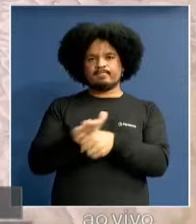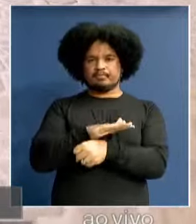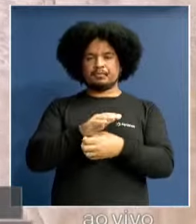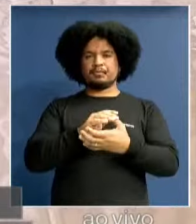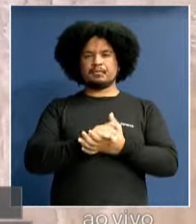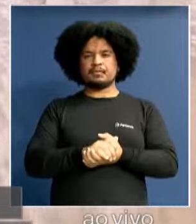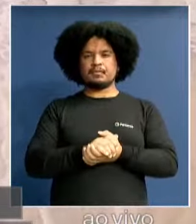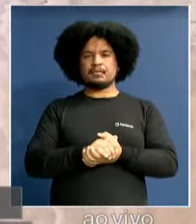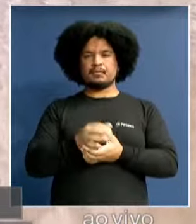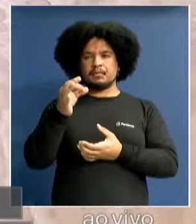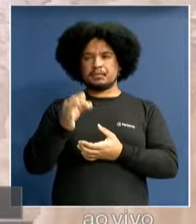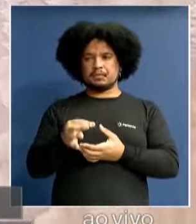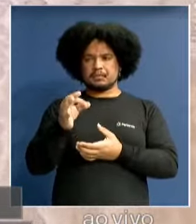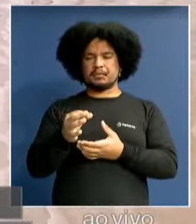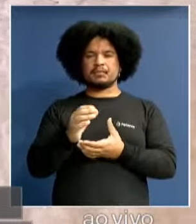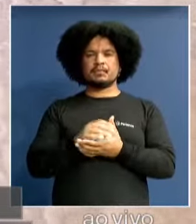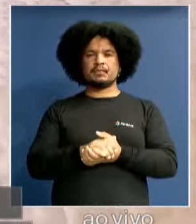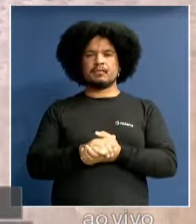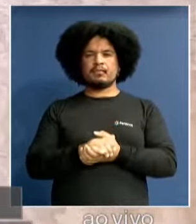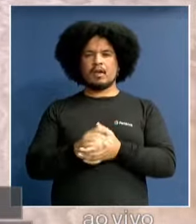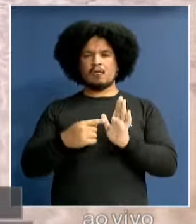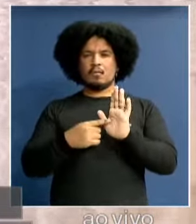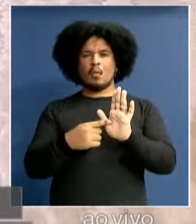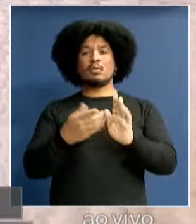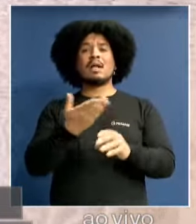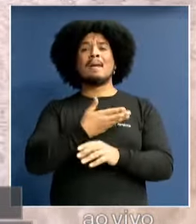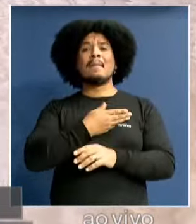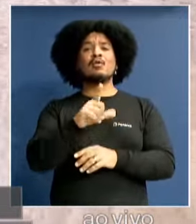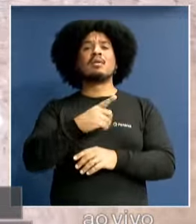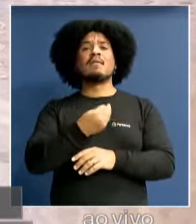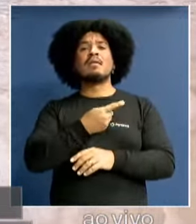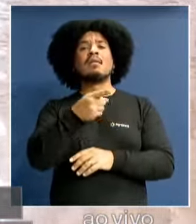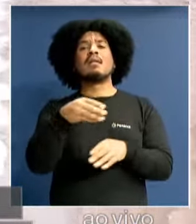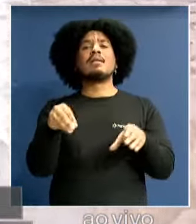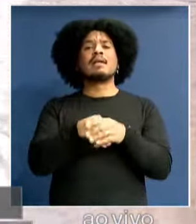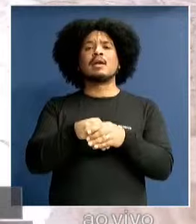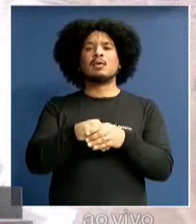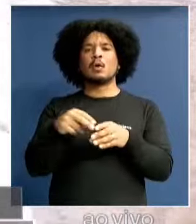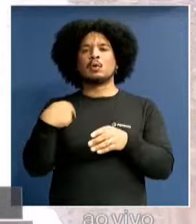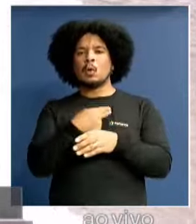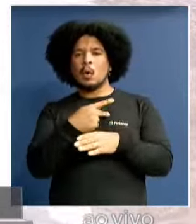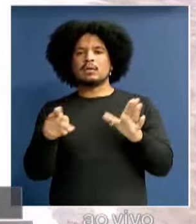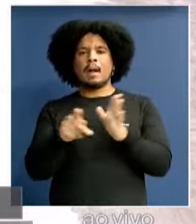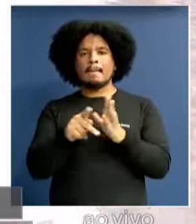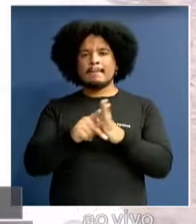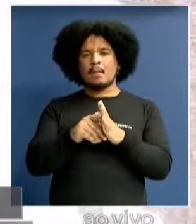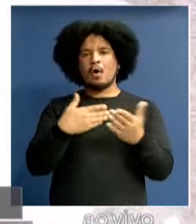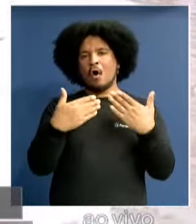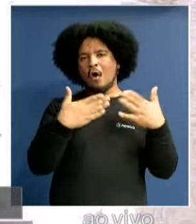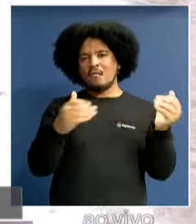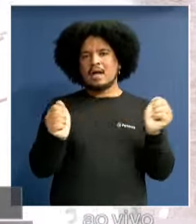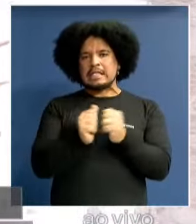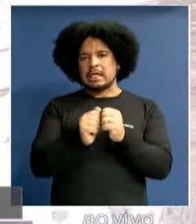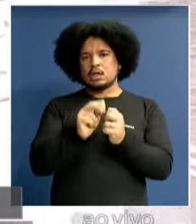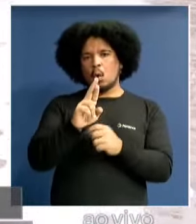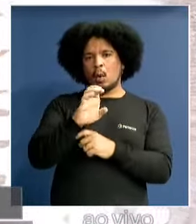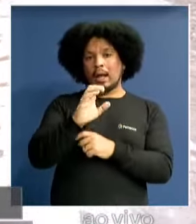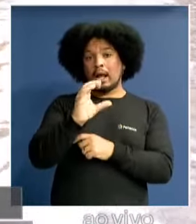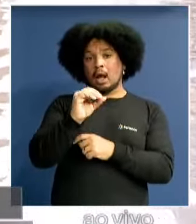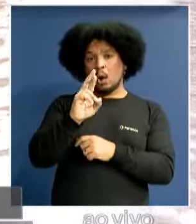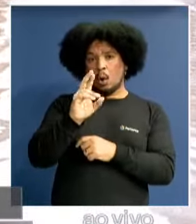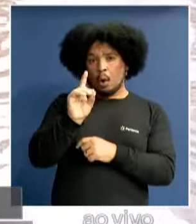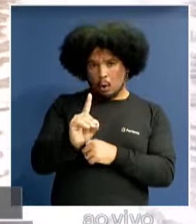Exatamente, Mota. Deixa eu quebrar o protocolo aqui. Amigo, ó, tava lá dentro? Não tem problema, é Bandeirantes falando com o Record, não tem problema nenhum. Estavam lá dentro, a